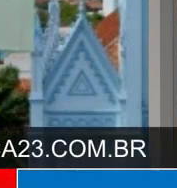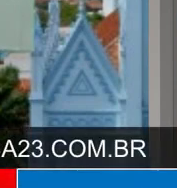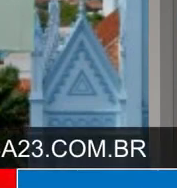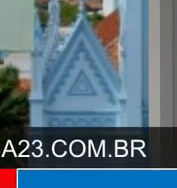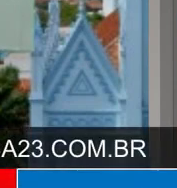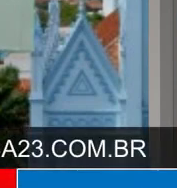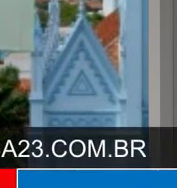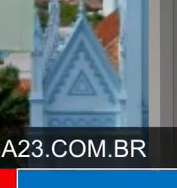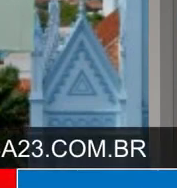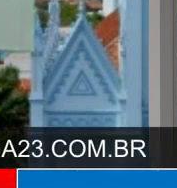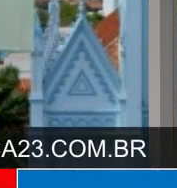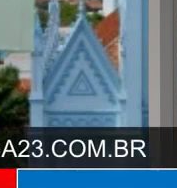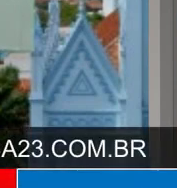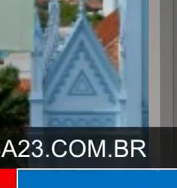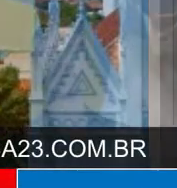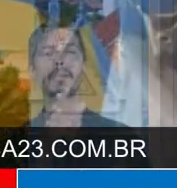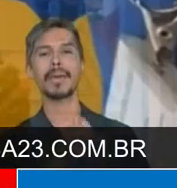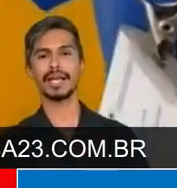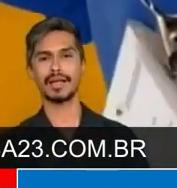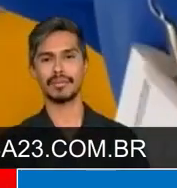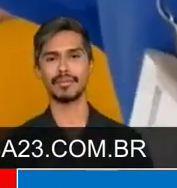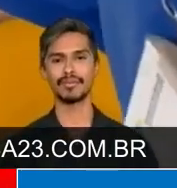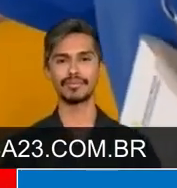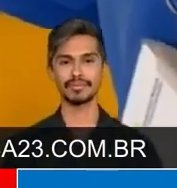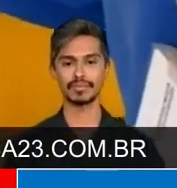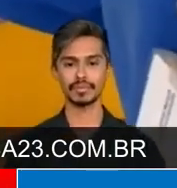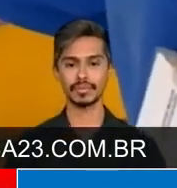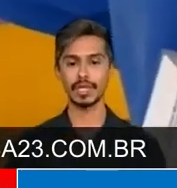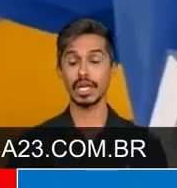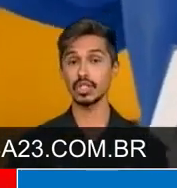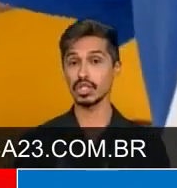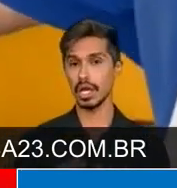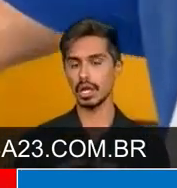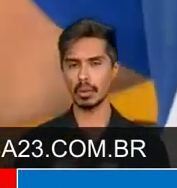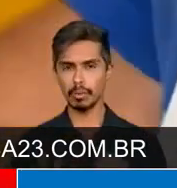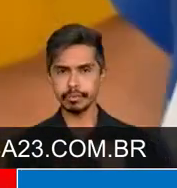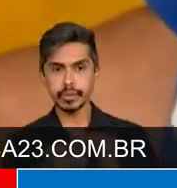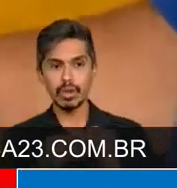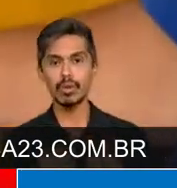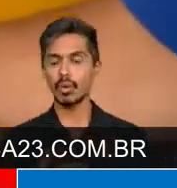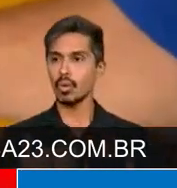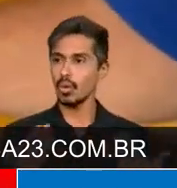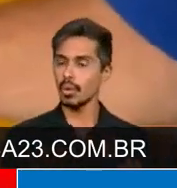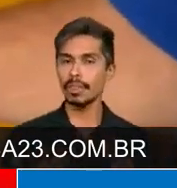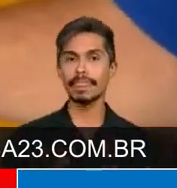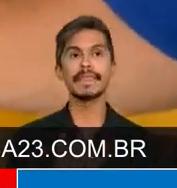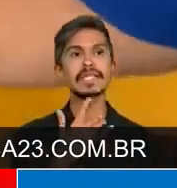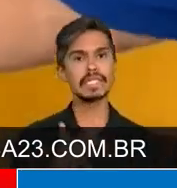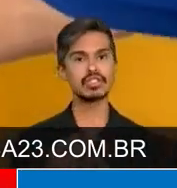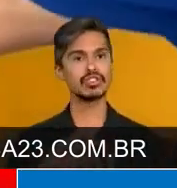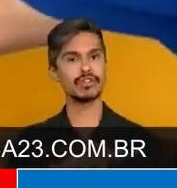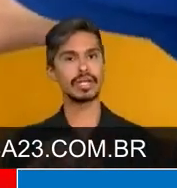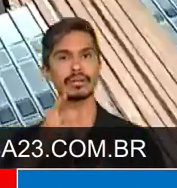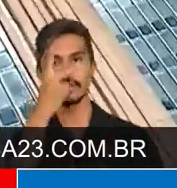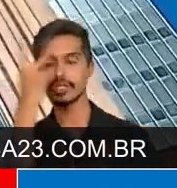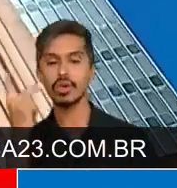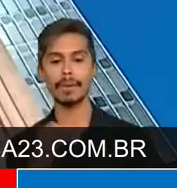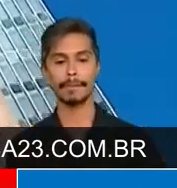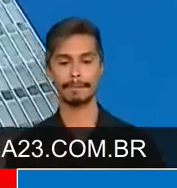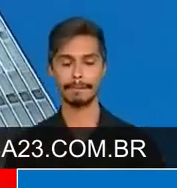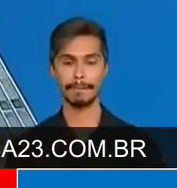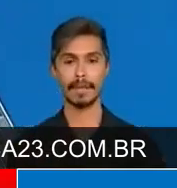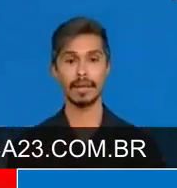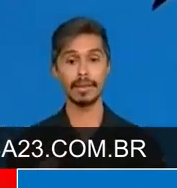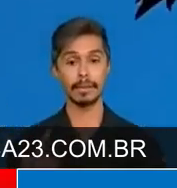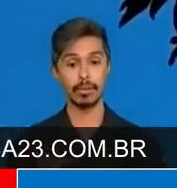Vamos entender na reportagem. Receber um dinheiro extra e inesperado é o desejo de muita gente. Depois de